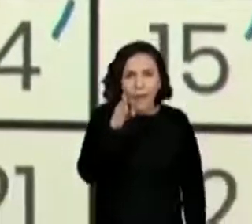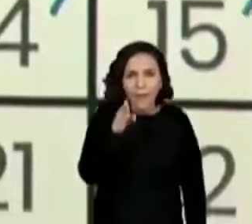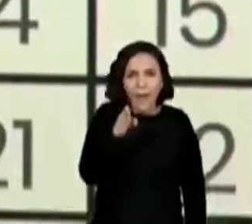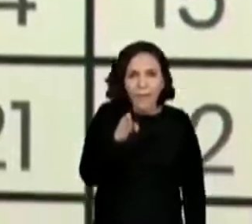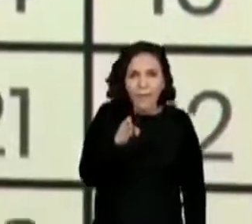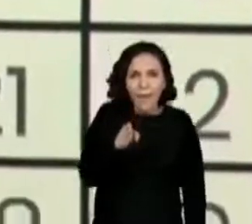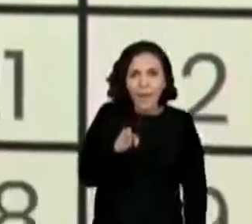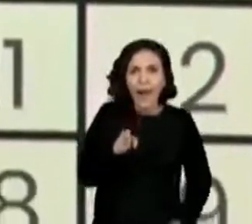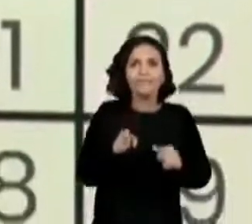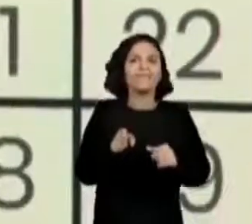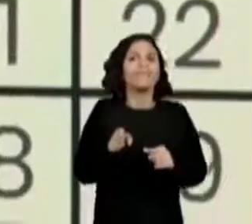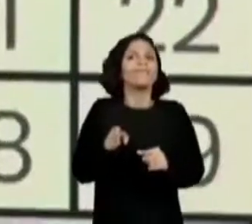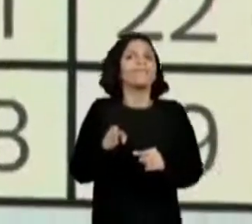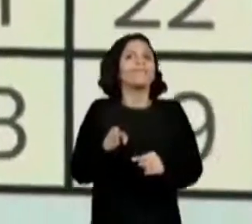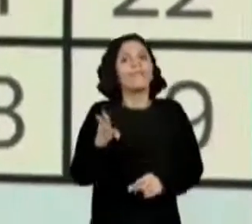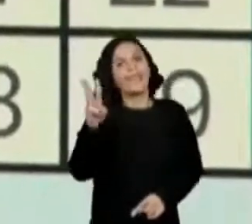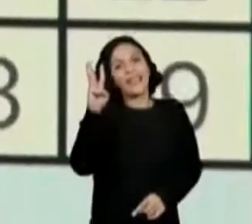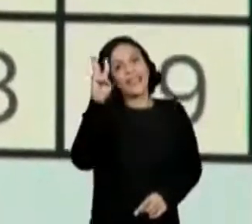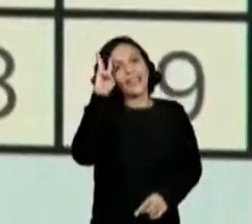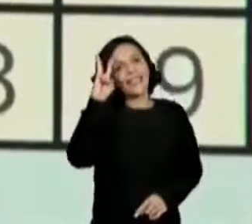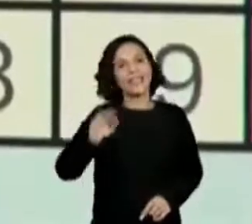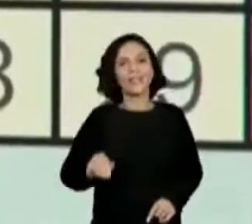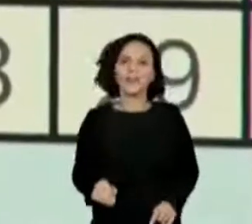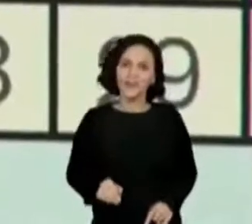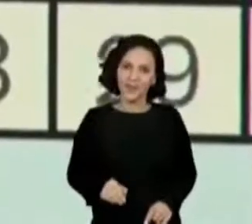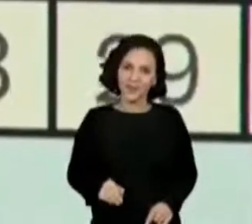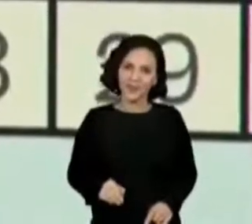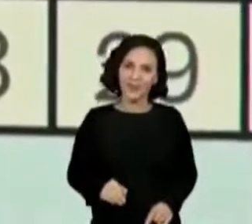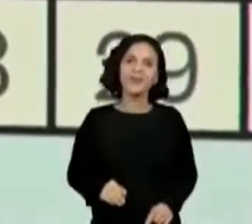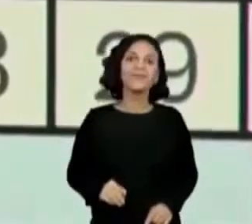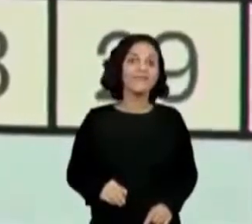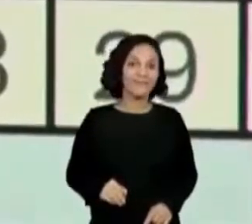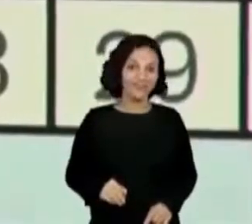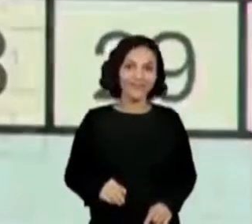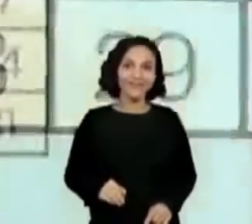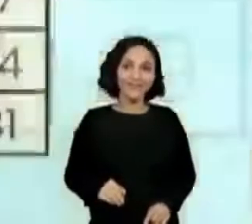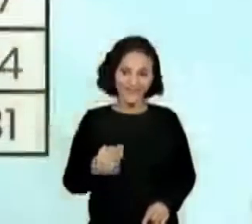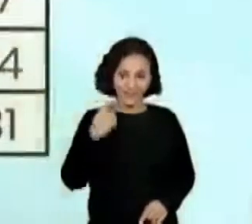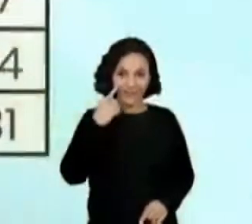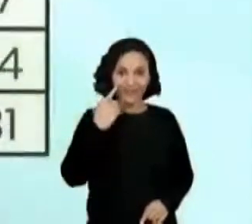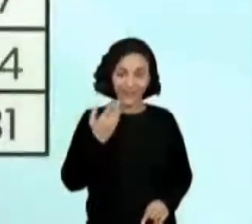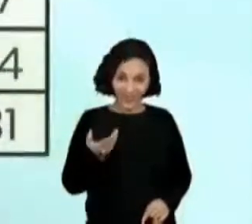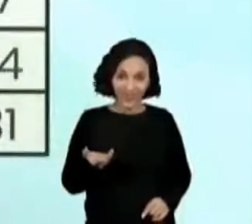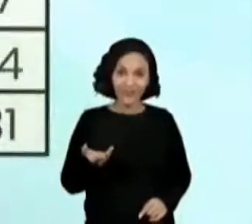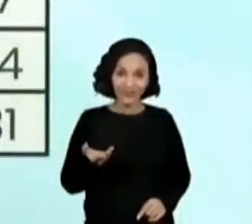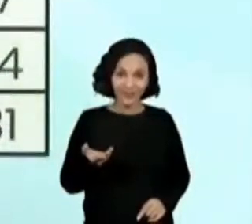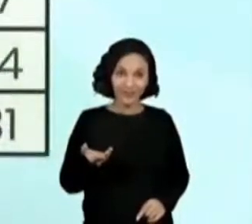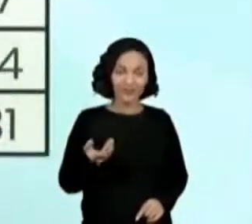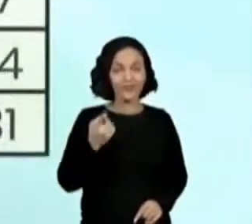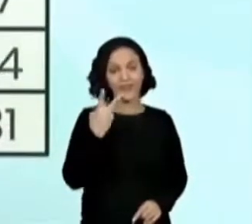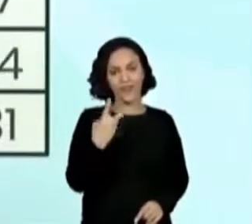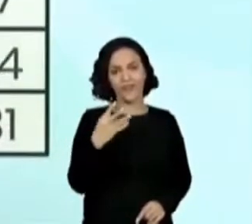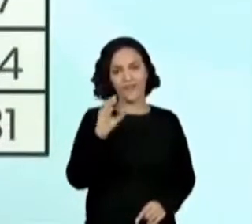se encontra, não é? O dia 20, o dia 20 se encontra, ah